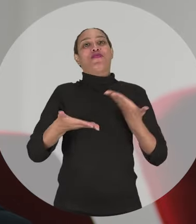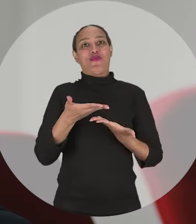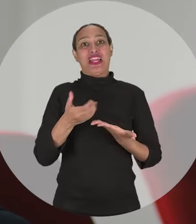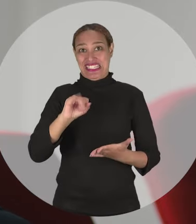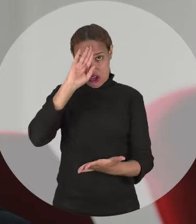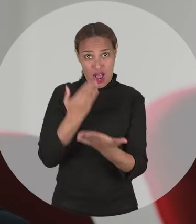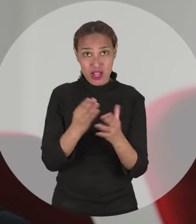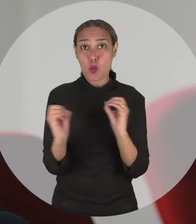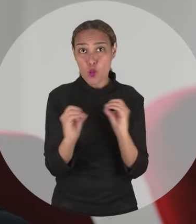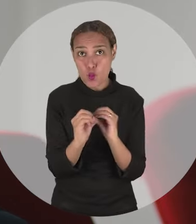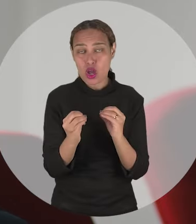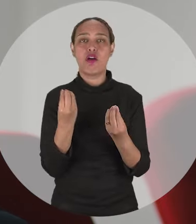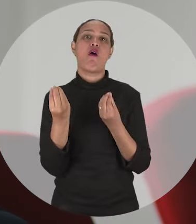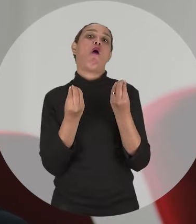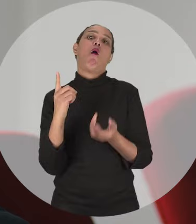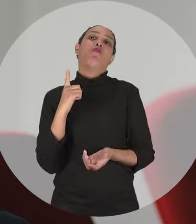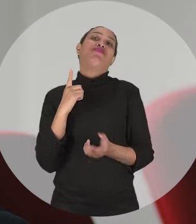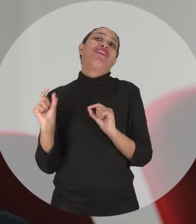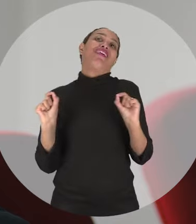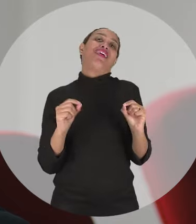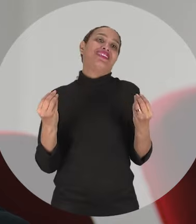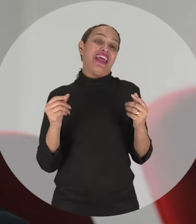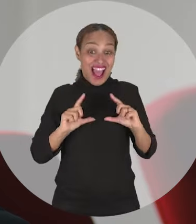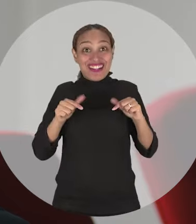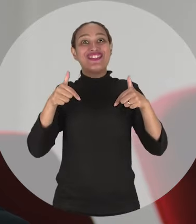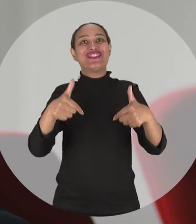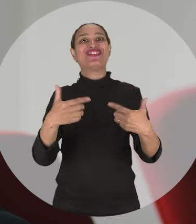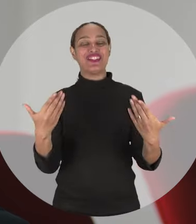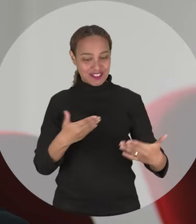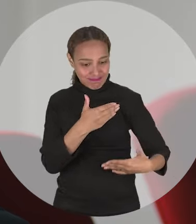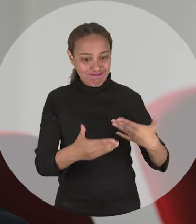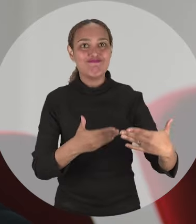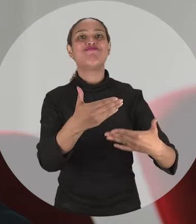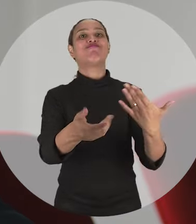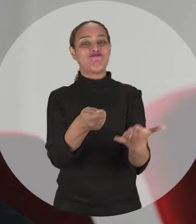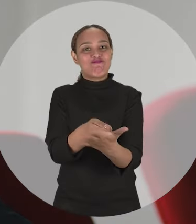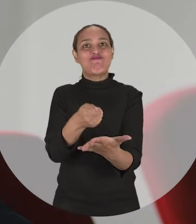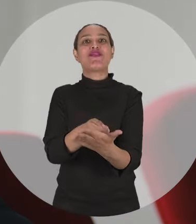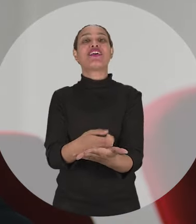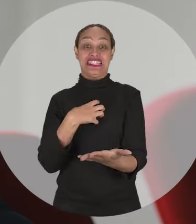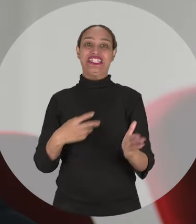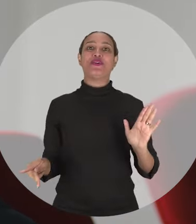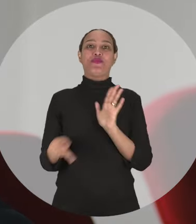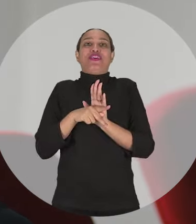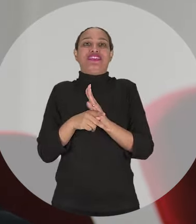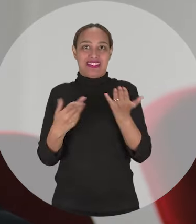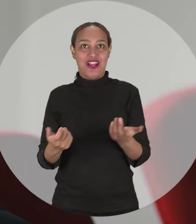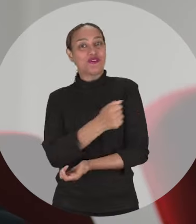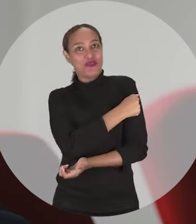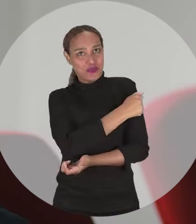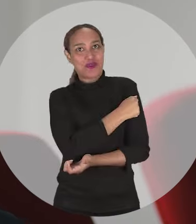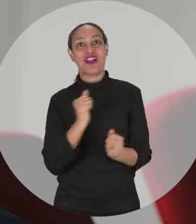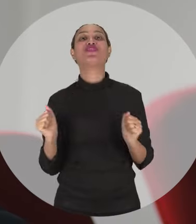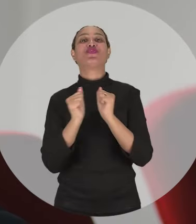não vai ter nunca essa atitude de pertinência, né? De pertencimento do